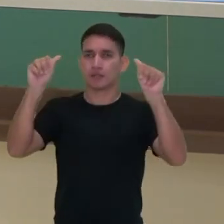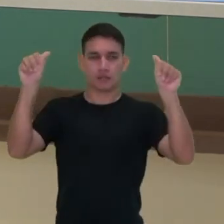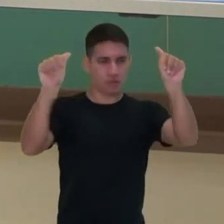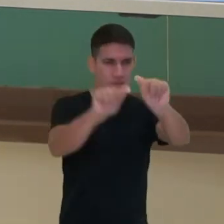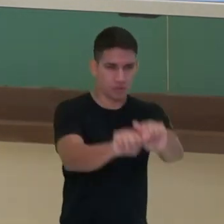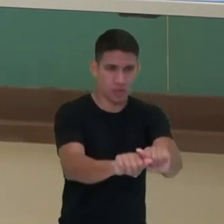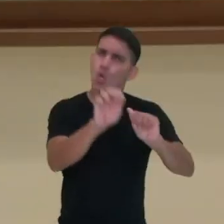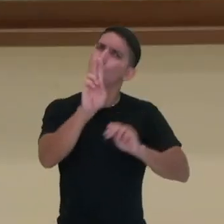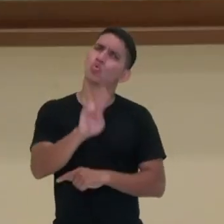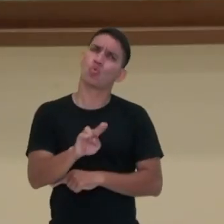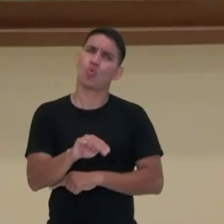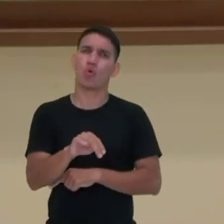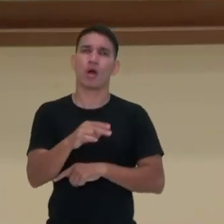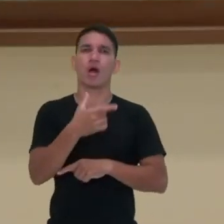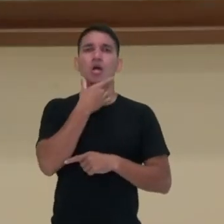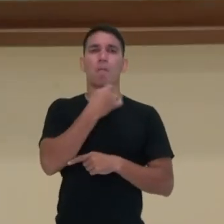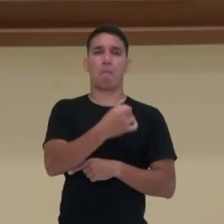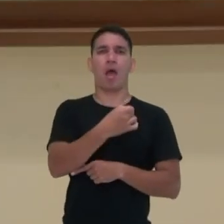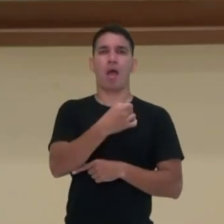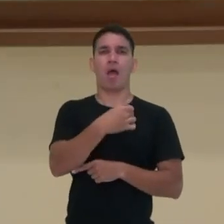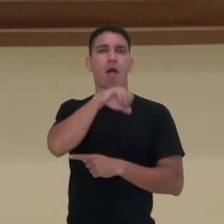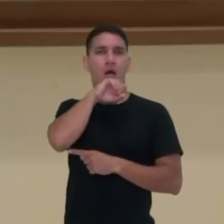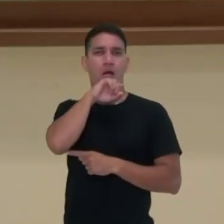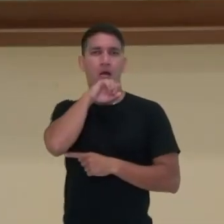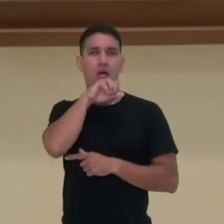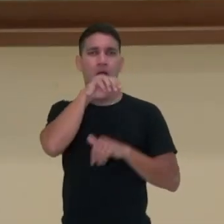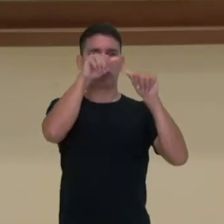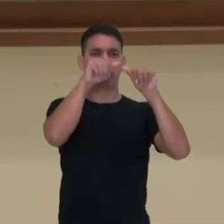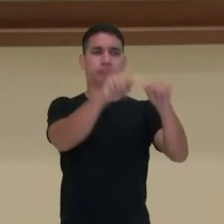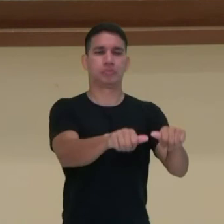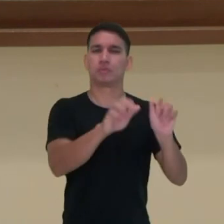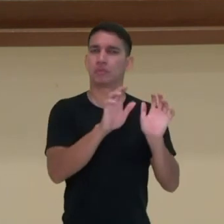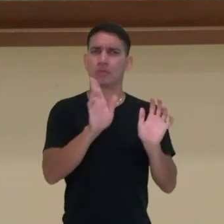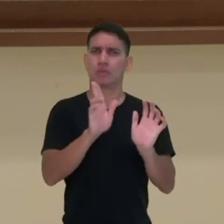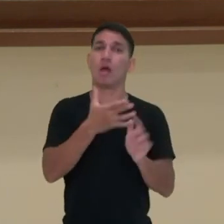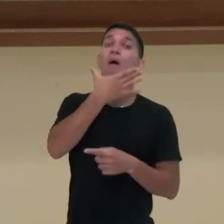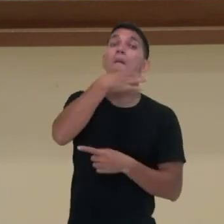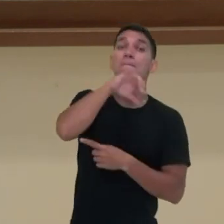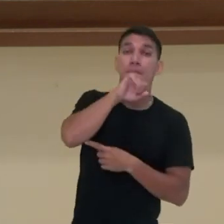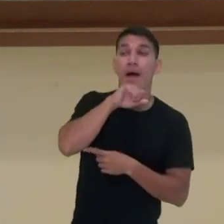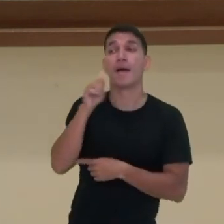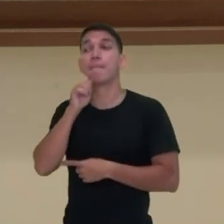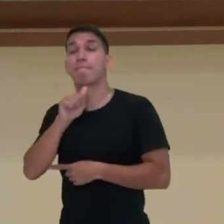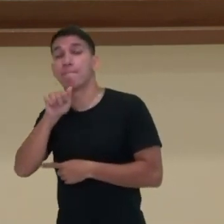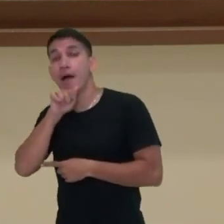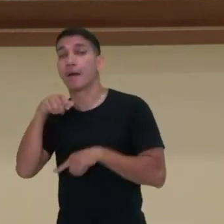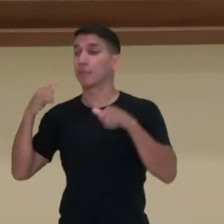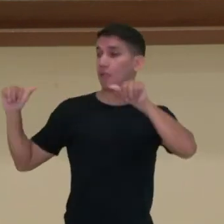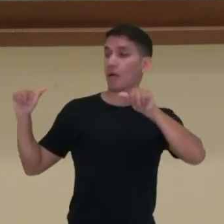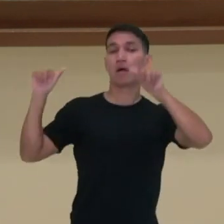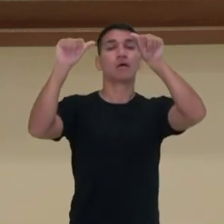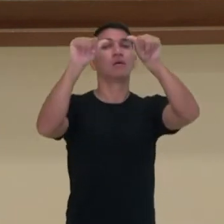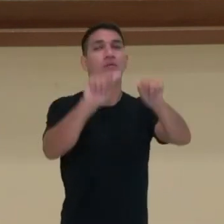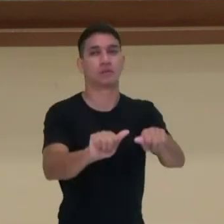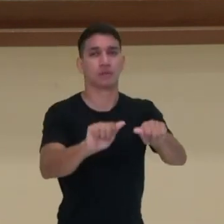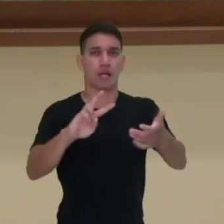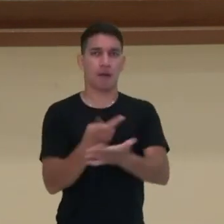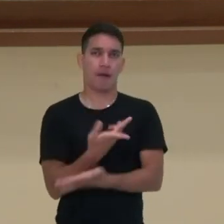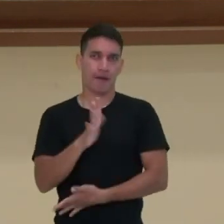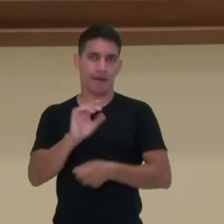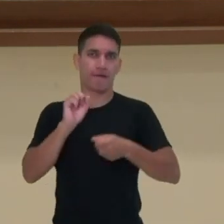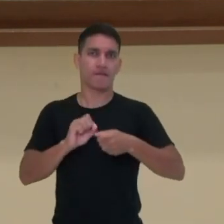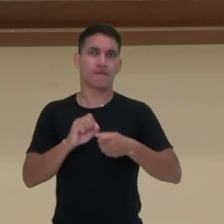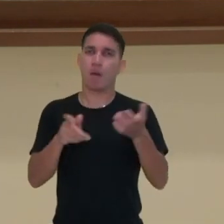vir os dois somente do pai ou os dois somente da mãe. A gente tem que sempre cuidar nesse sentido ali. Ok, gente?